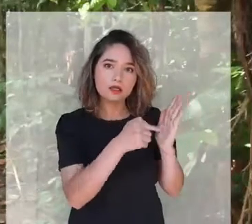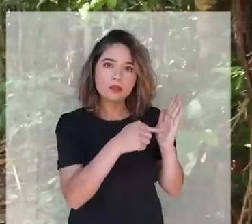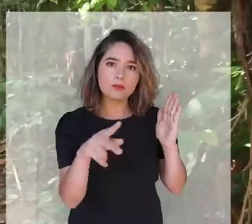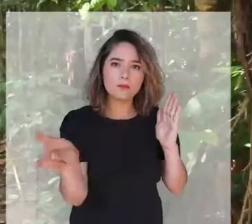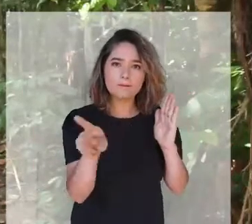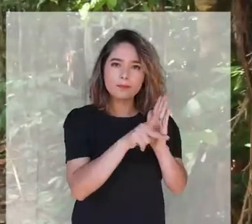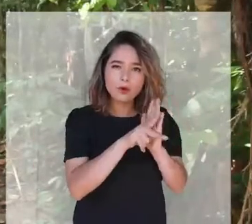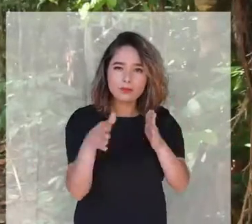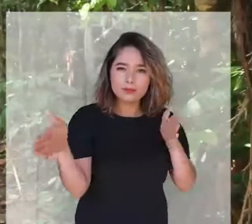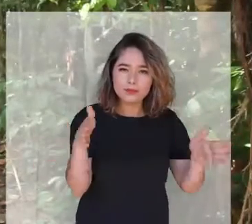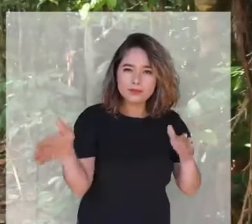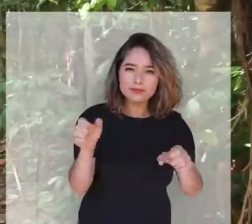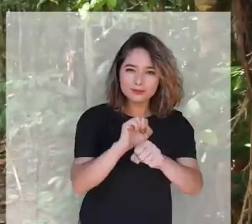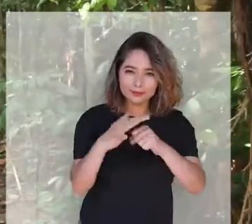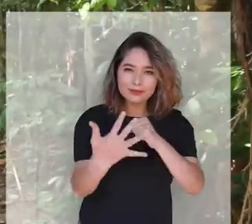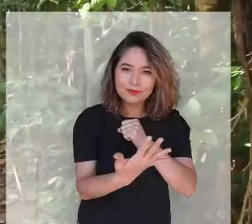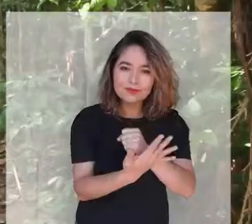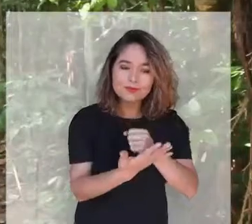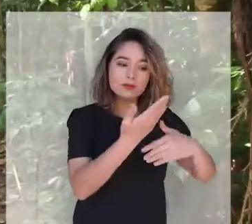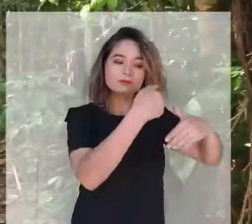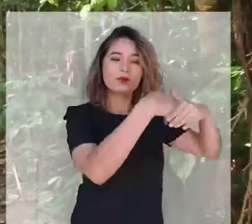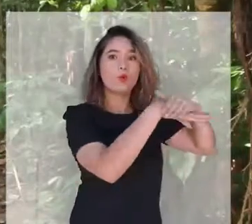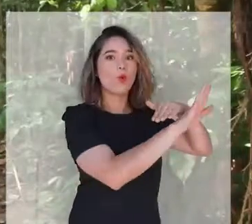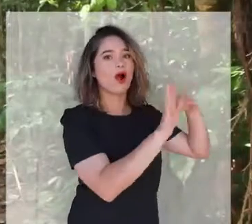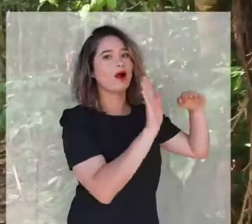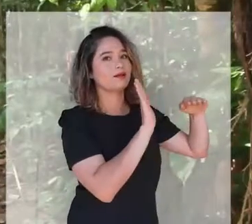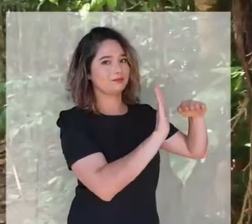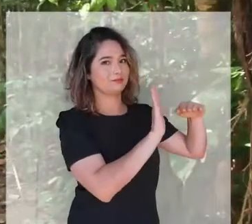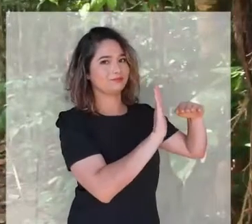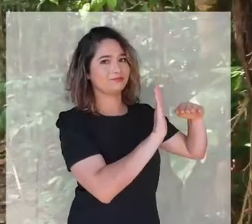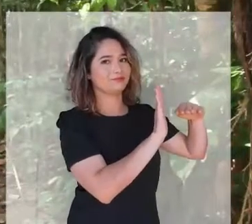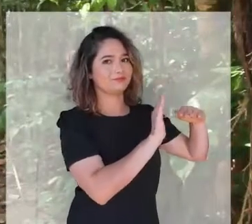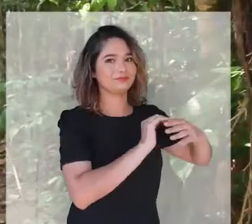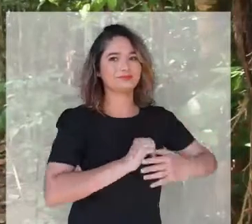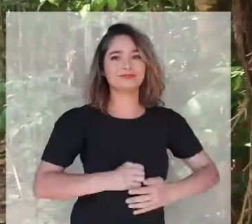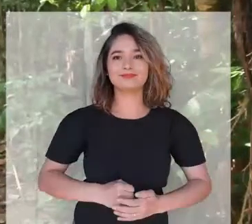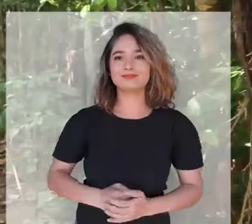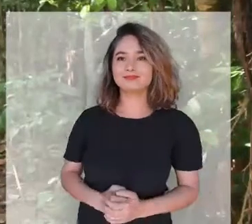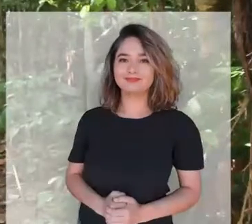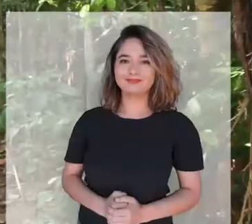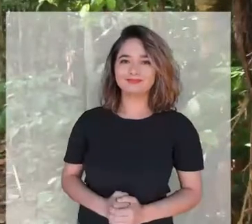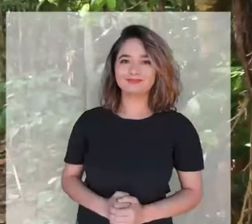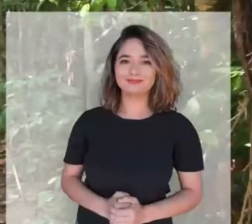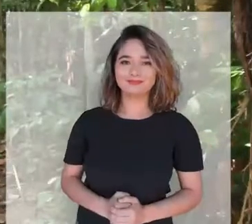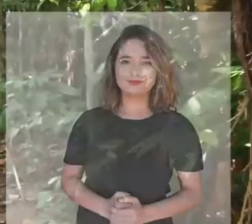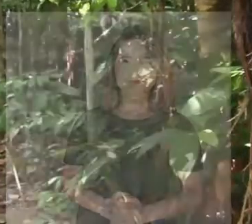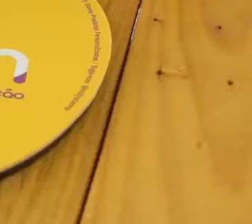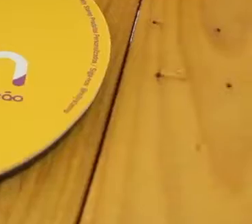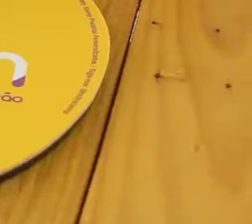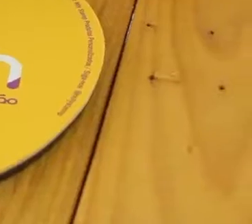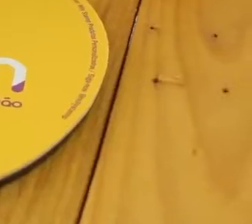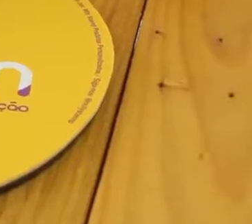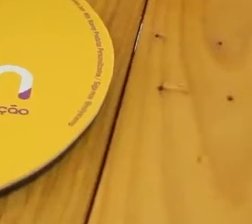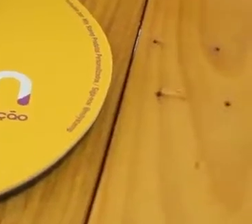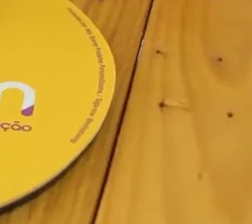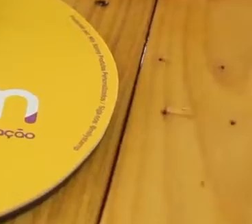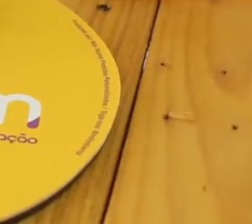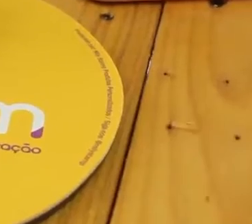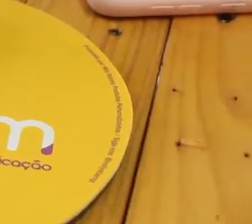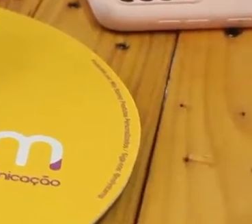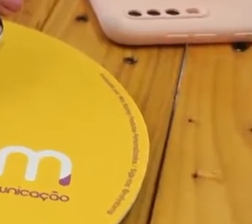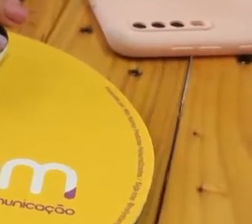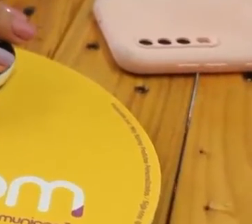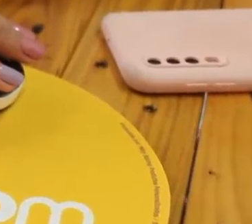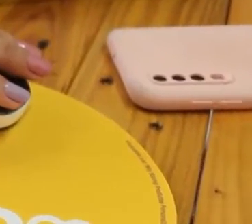temos um catálogo de publicação de todas as atividades de extensão na época da pandemia.